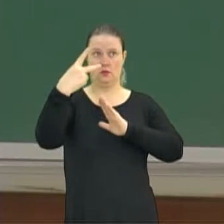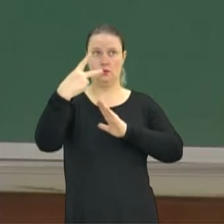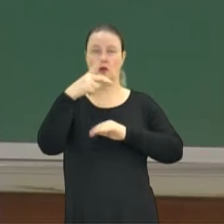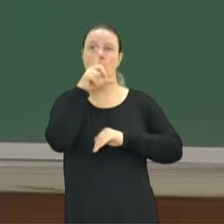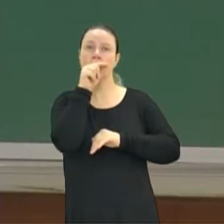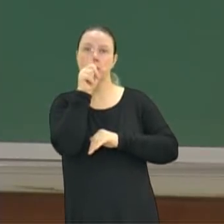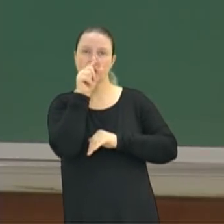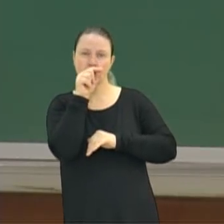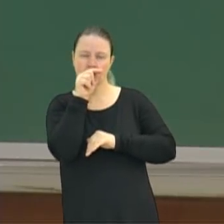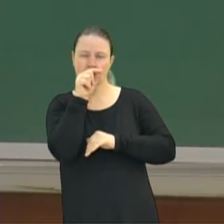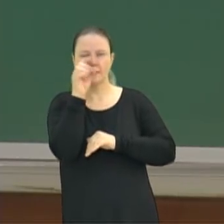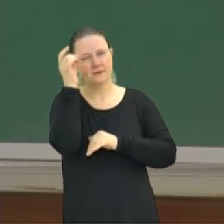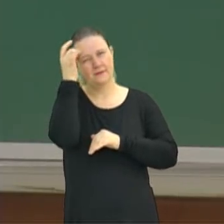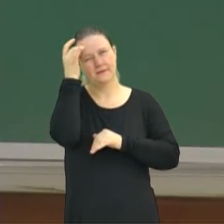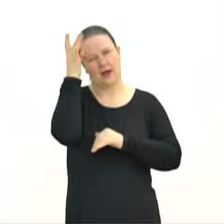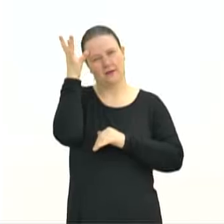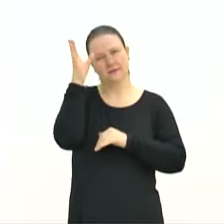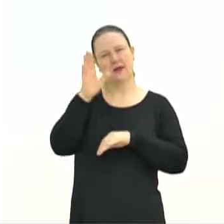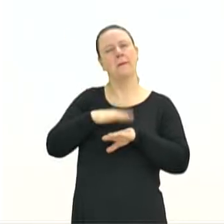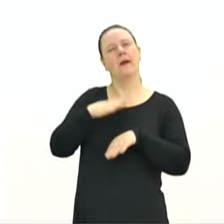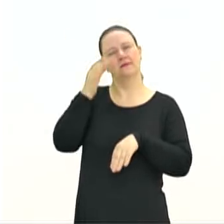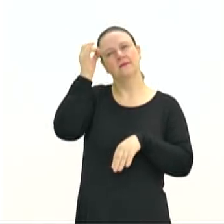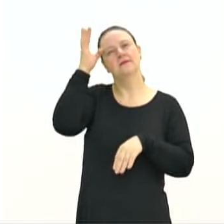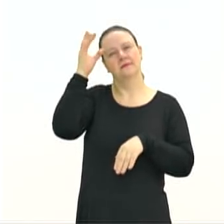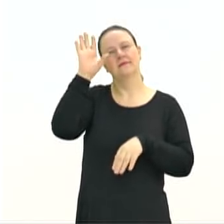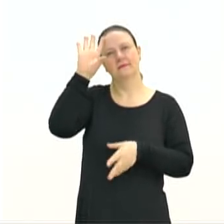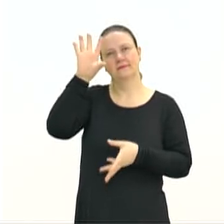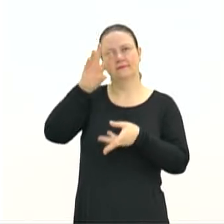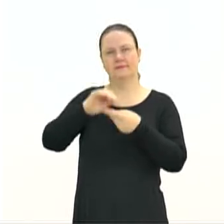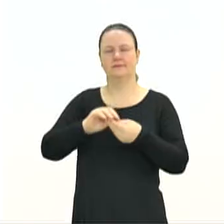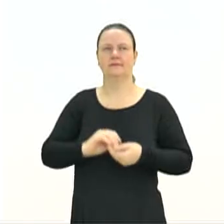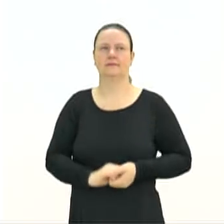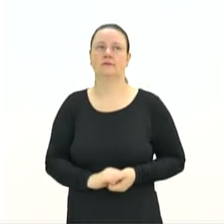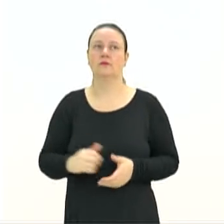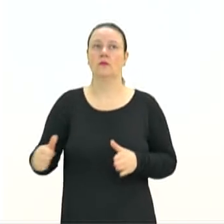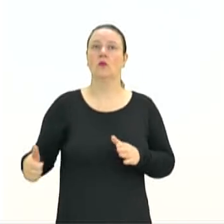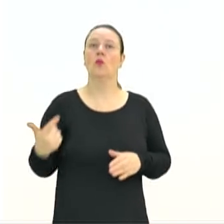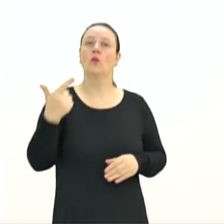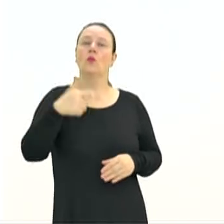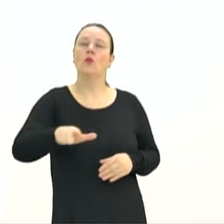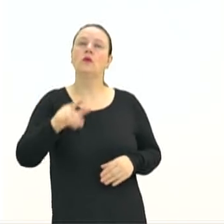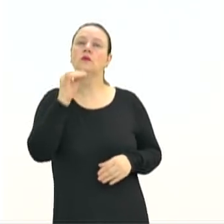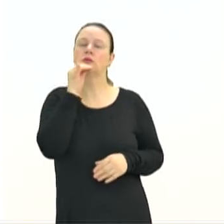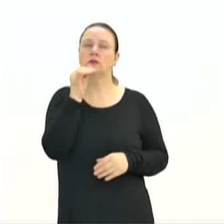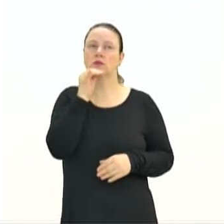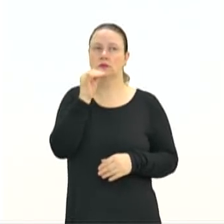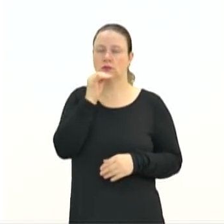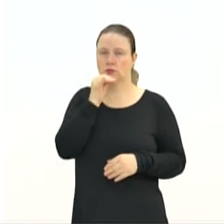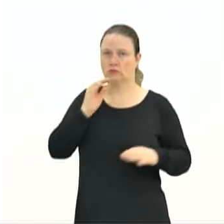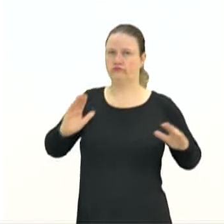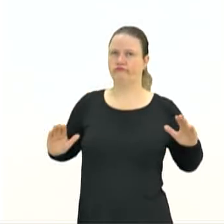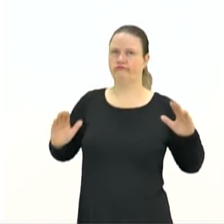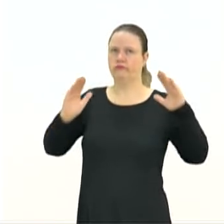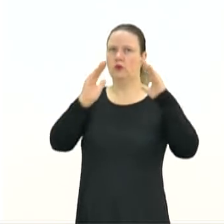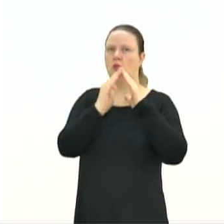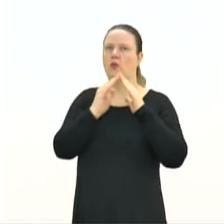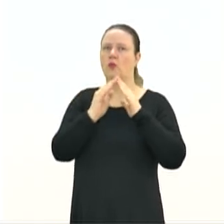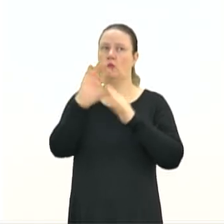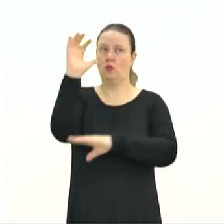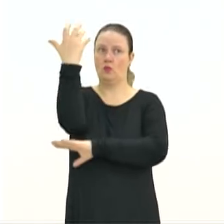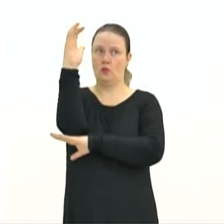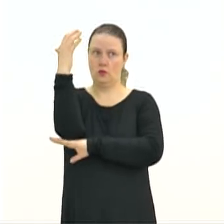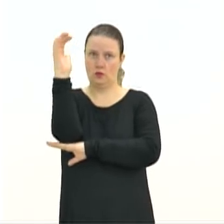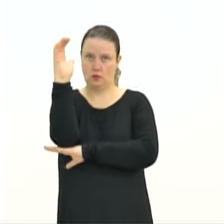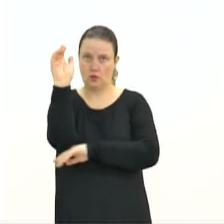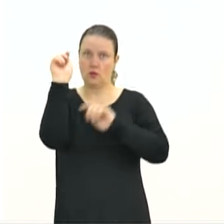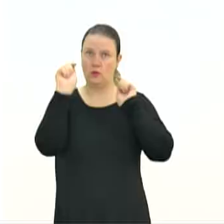Tá? Bem fácil numérica, né? É mais fácil de entender de todas. Outro exemplo de pirâmide numérica invertida, olha só. Um IP, ele